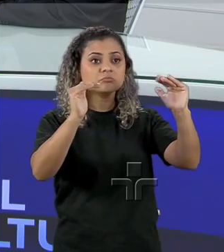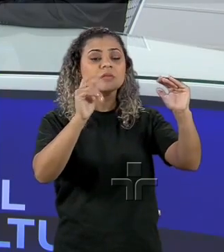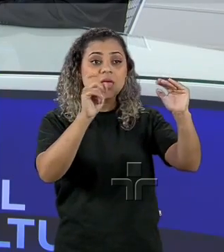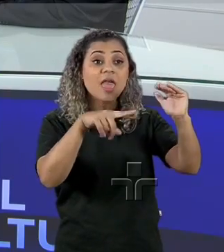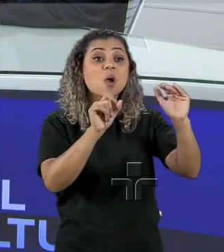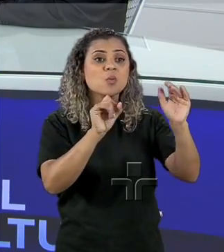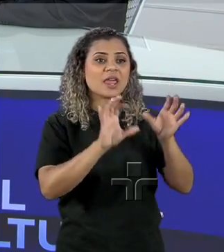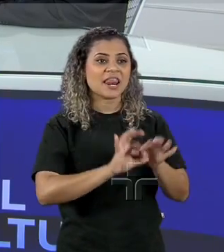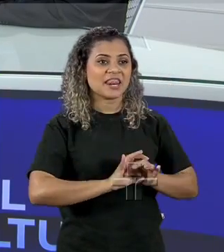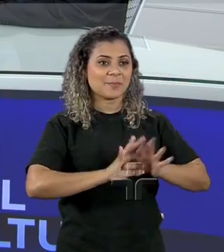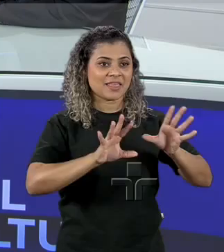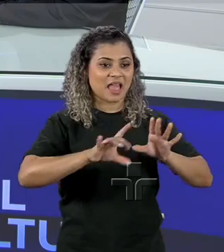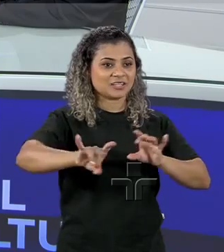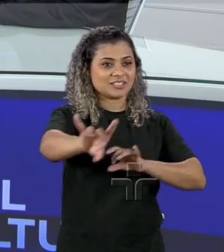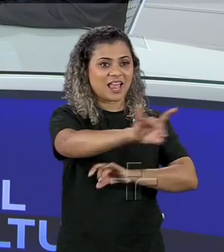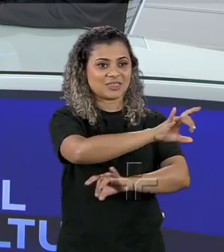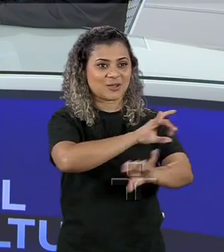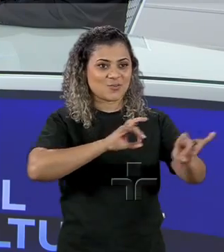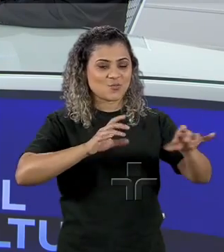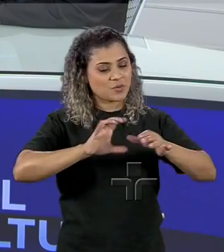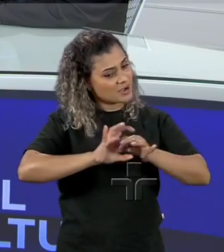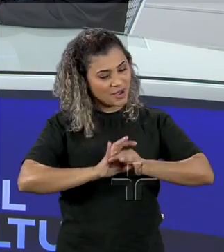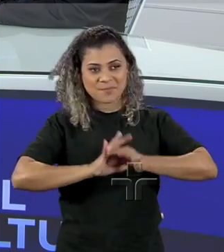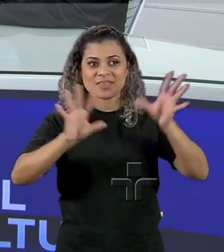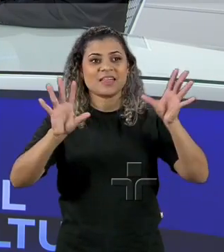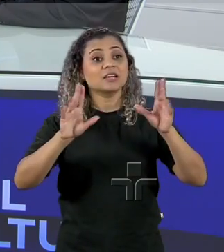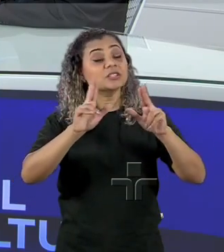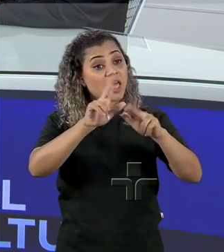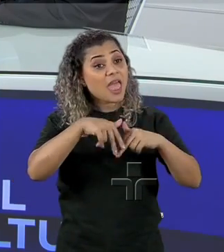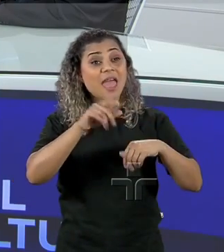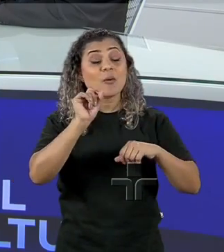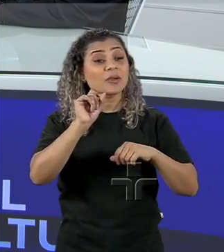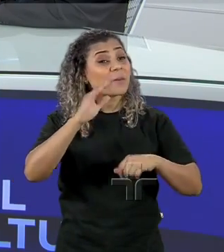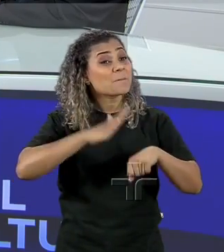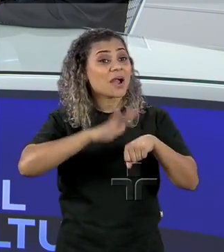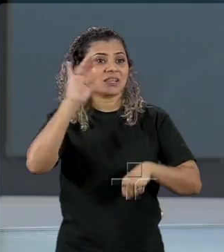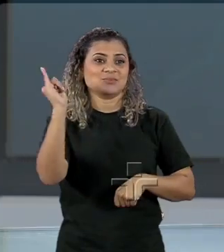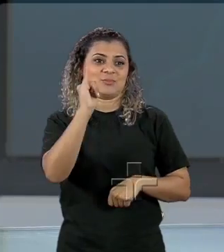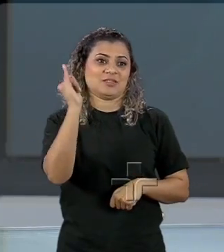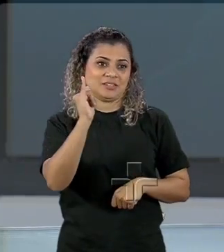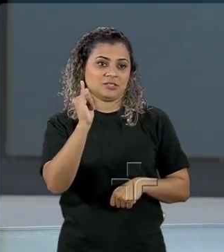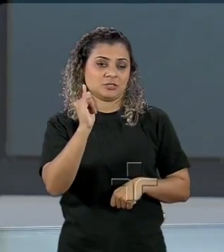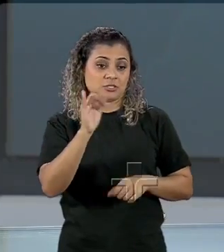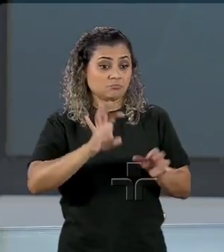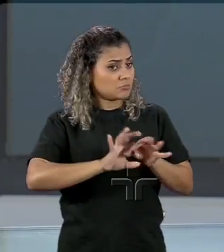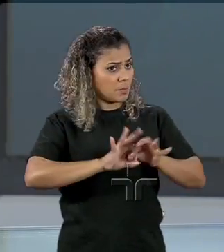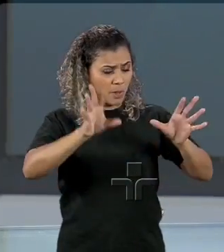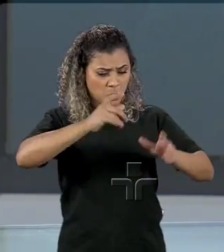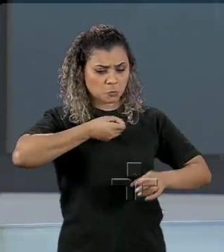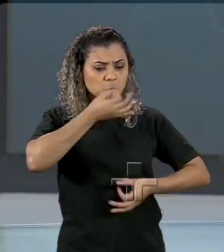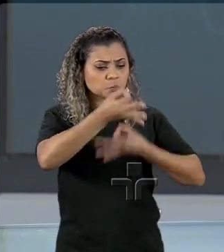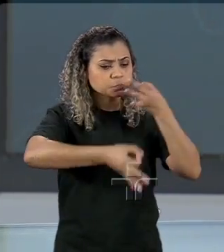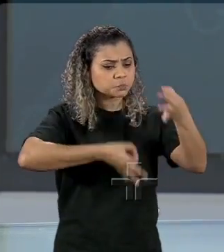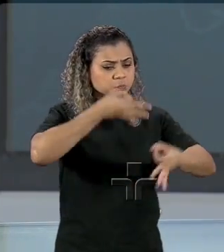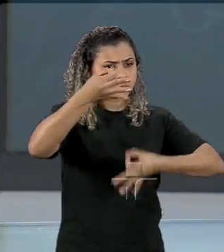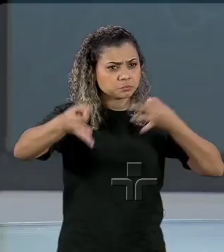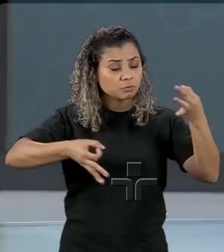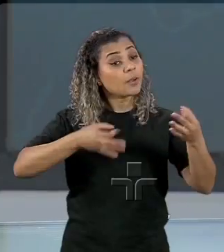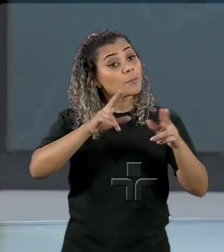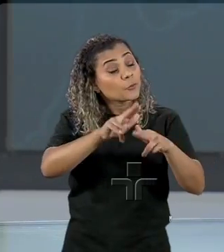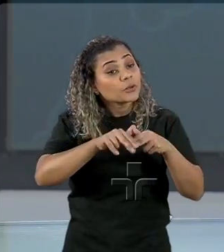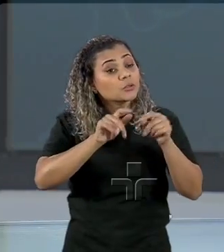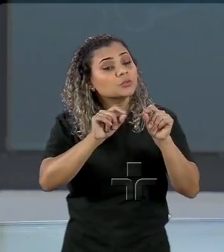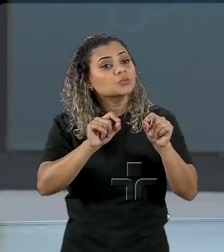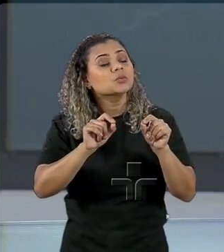é a liberdade de expressão. A liberdade de expressão é a maior expressão da liberdade. Do ponto de vista instrumental, a maior das